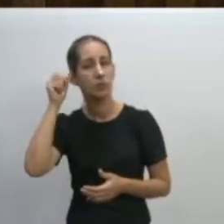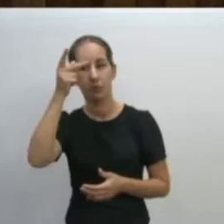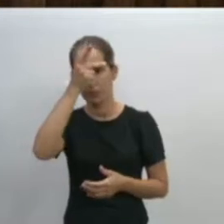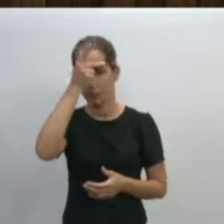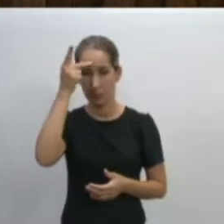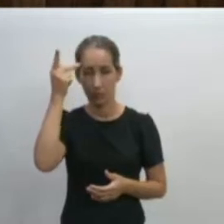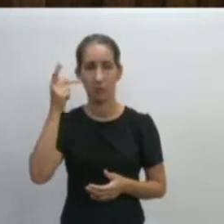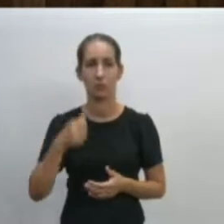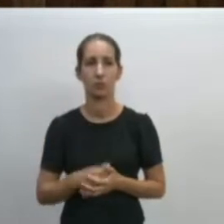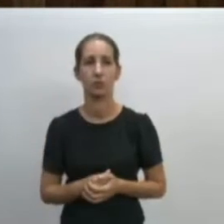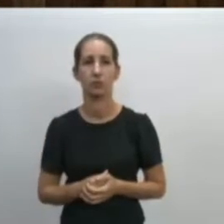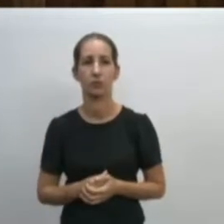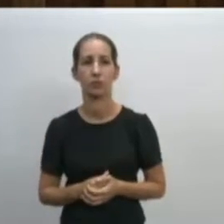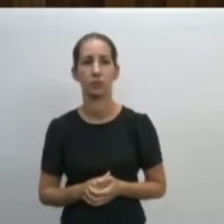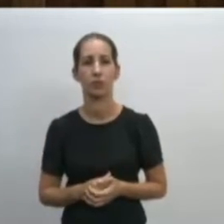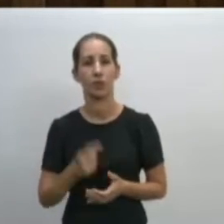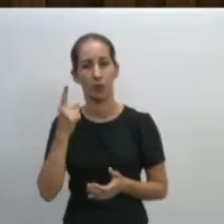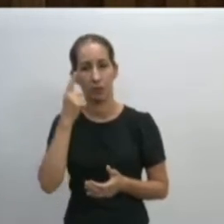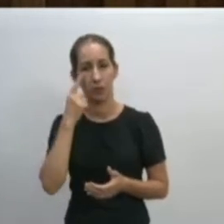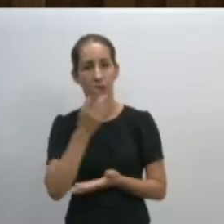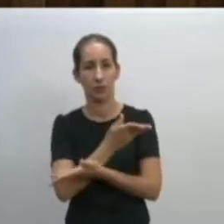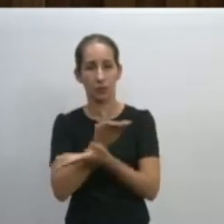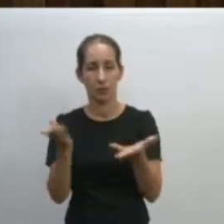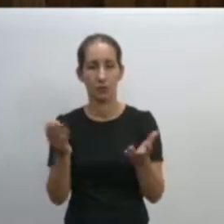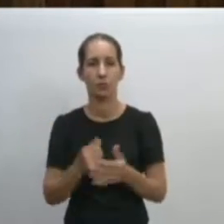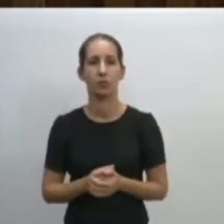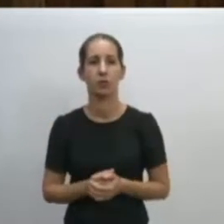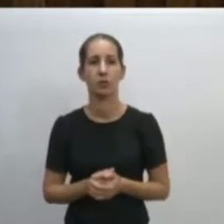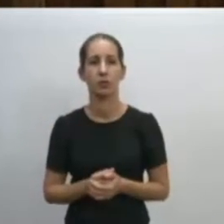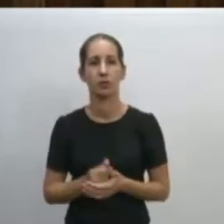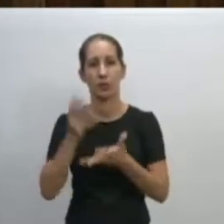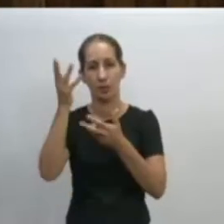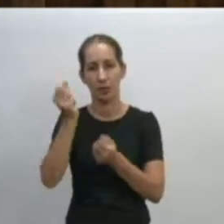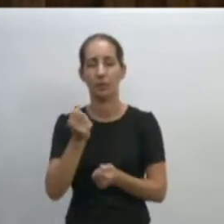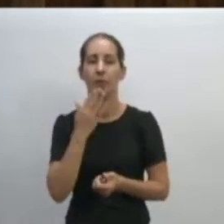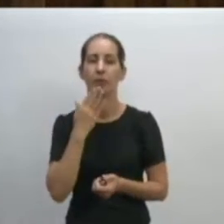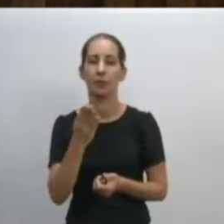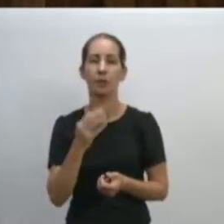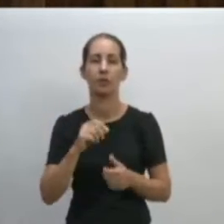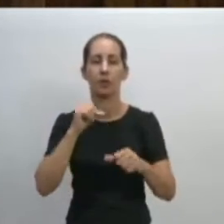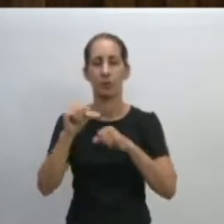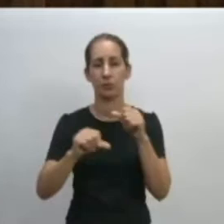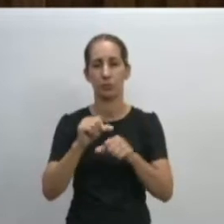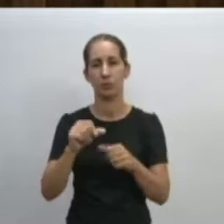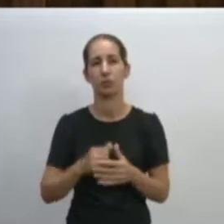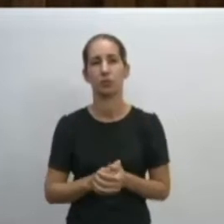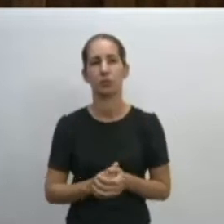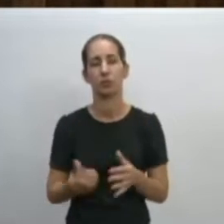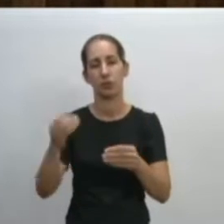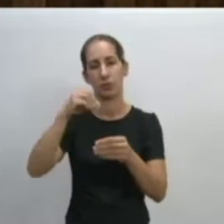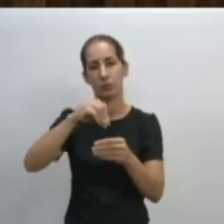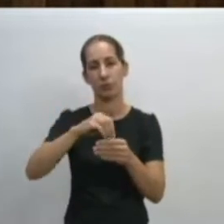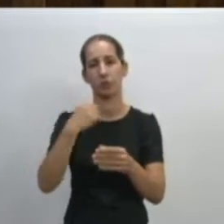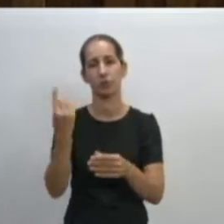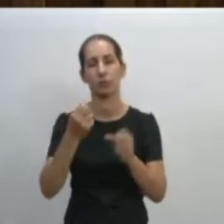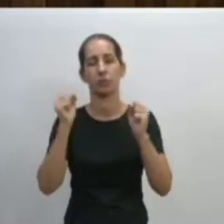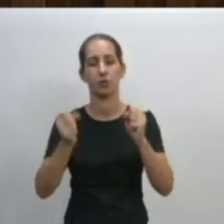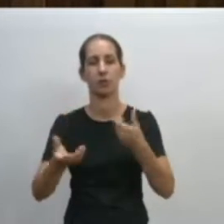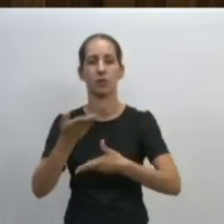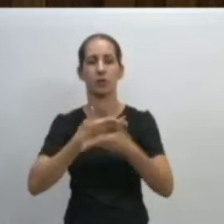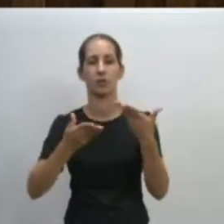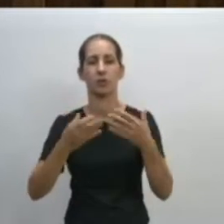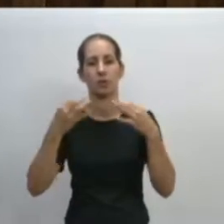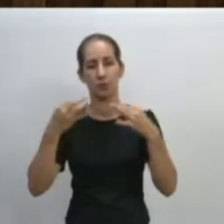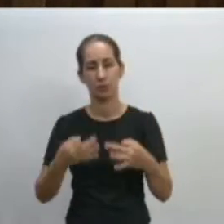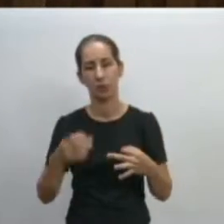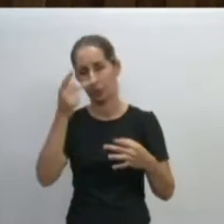população, vendo as demandas, as súplicas até, e transformando essas súplicas em emendas para que a gente possa trazer